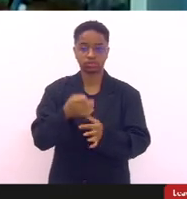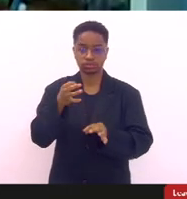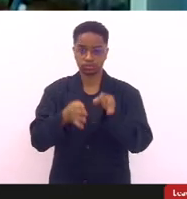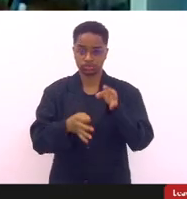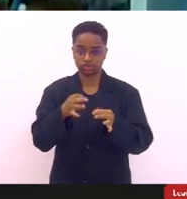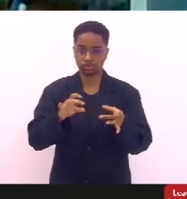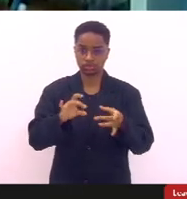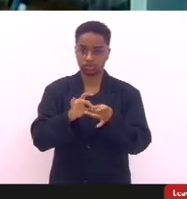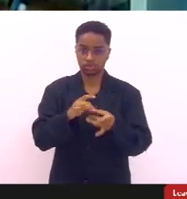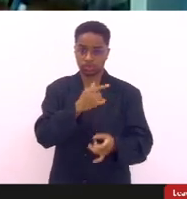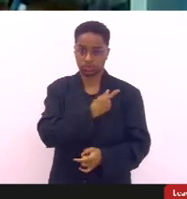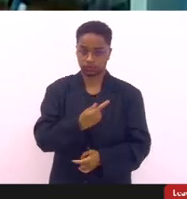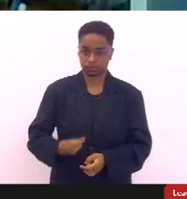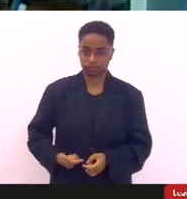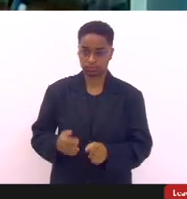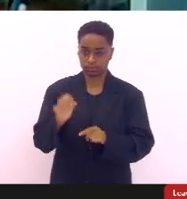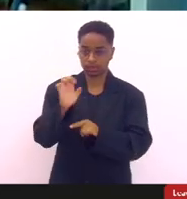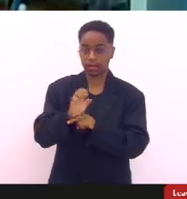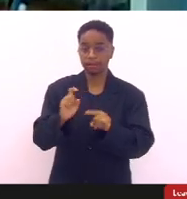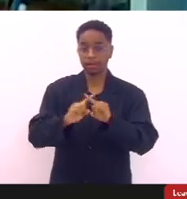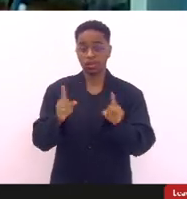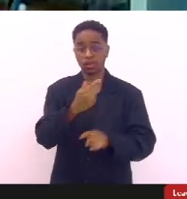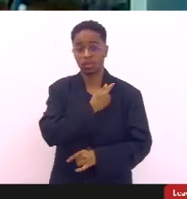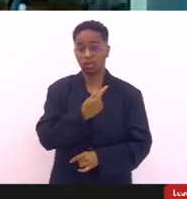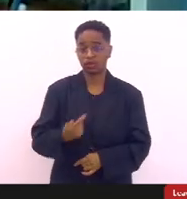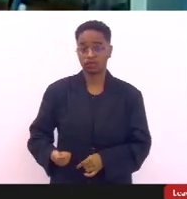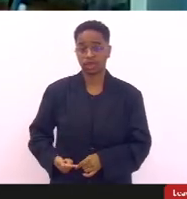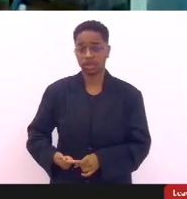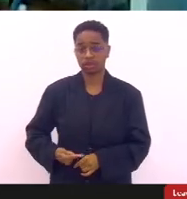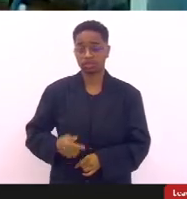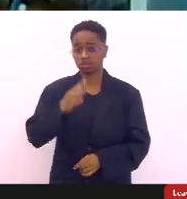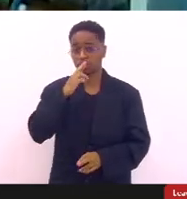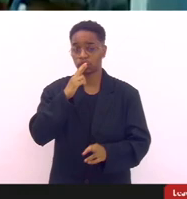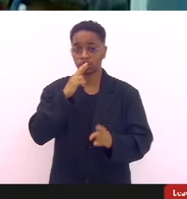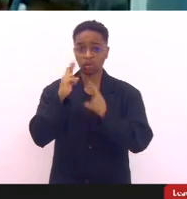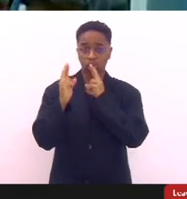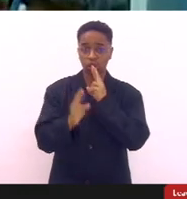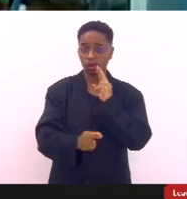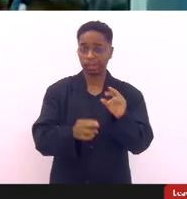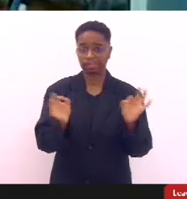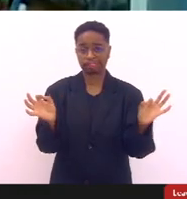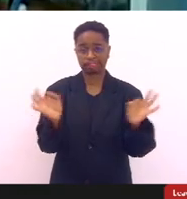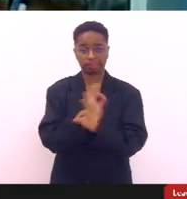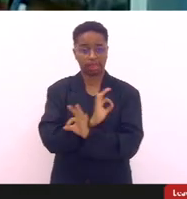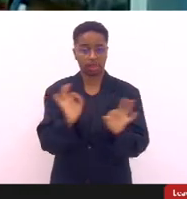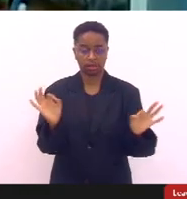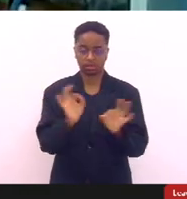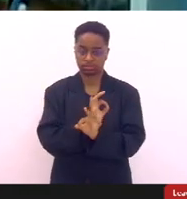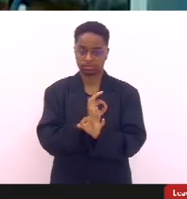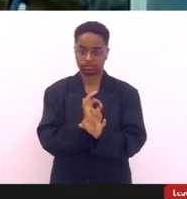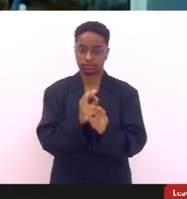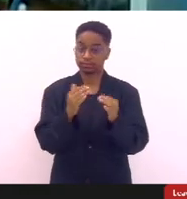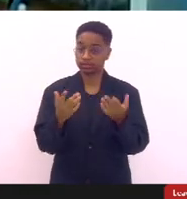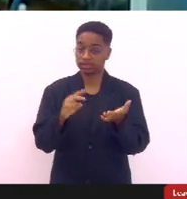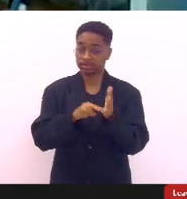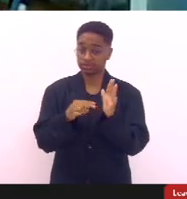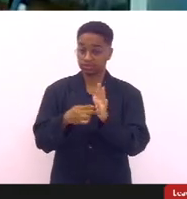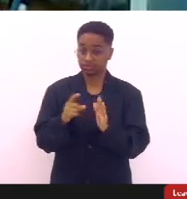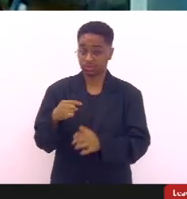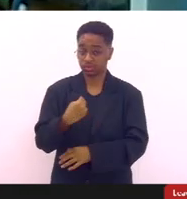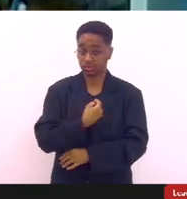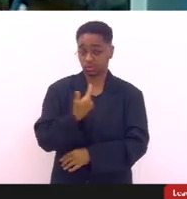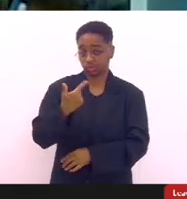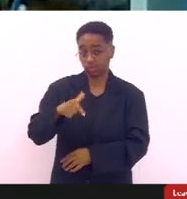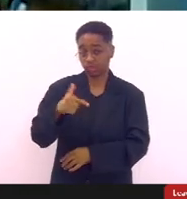governo desse estado e o governo simplesmente não responde absolutamente a nenhum deles. Quer dizer que nós não temos